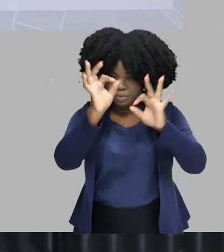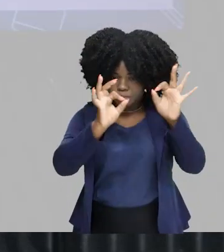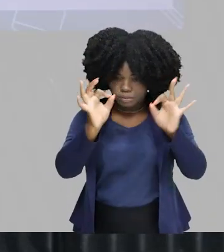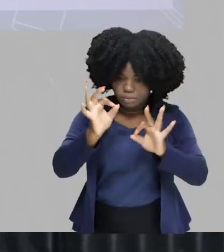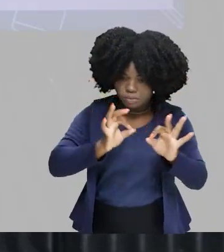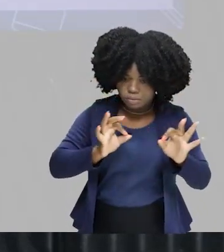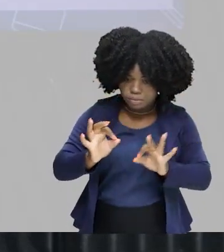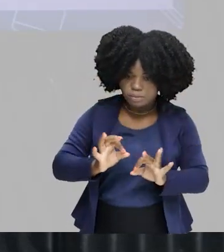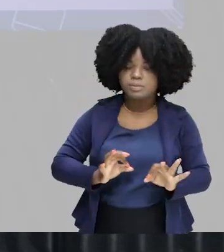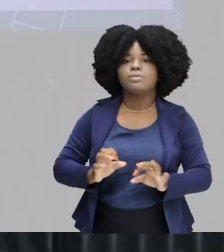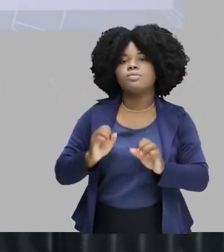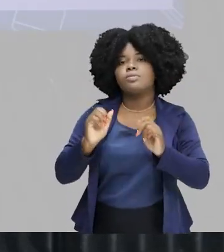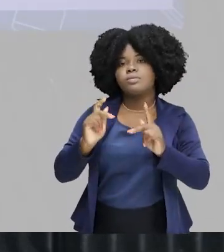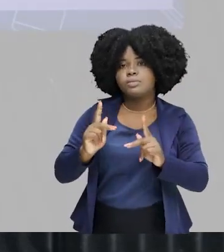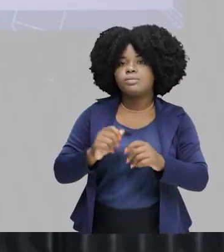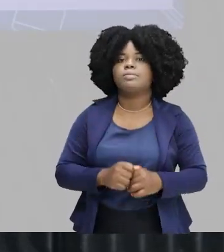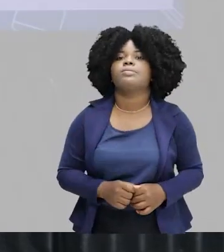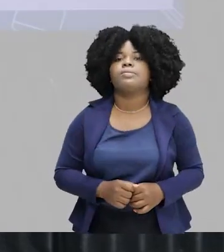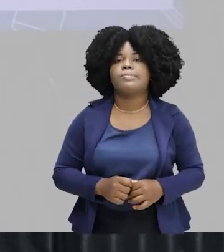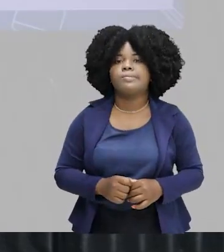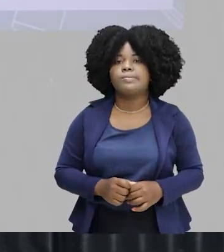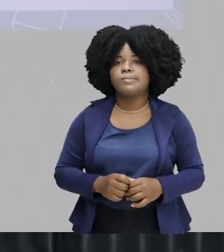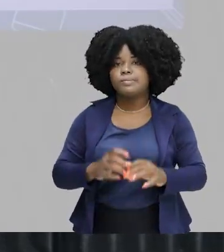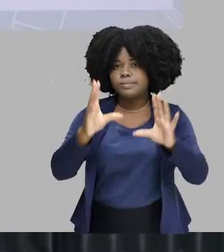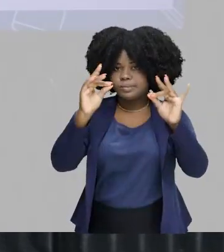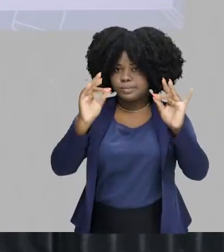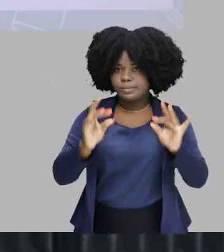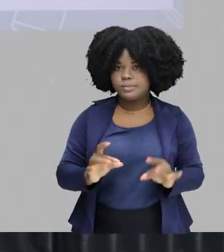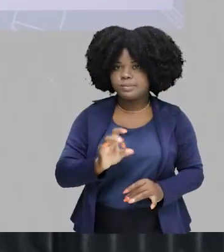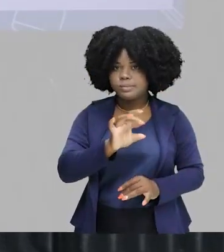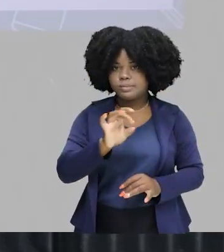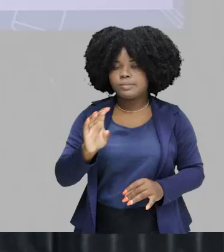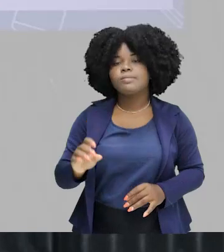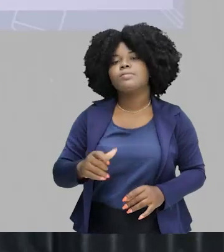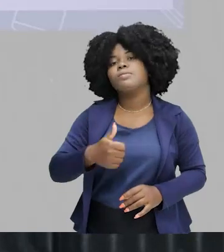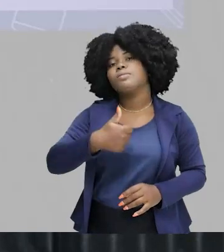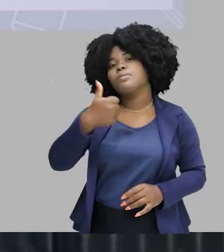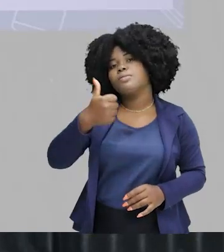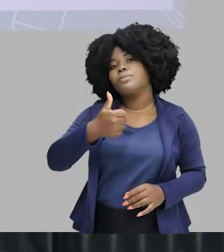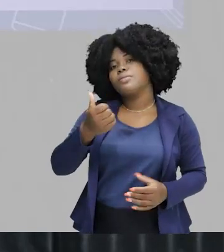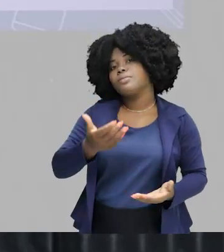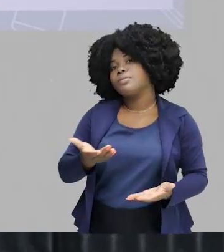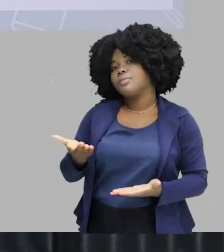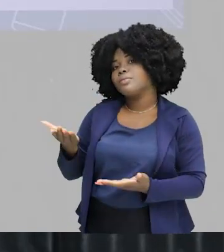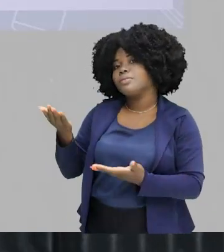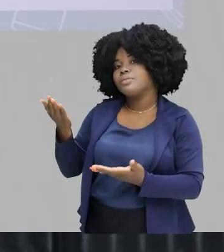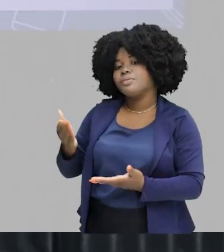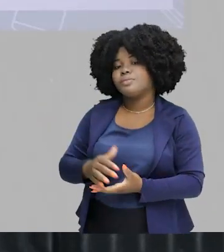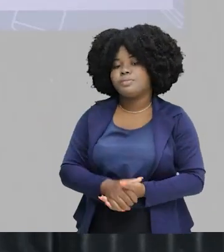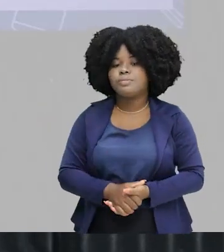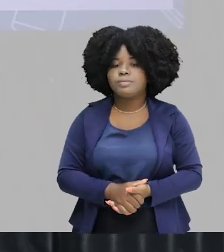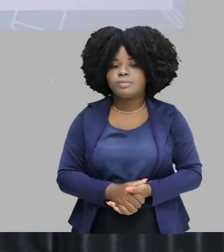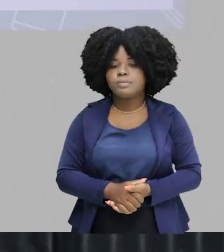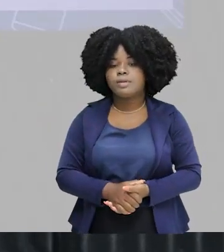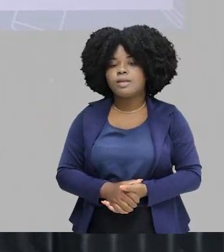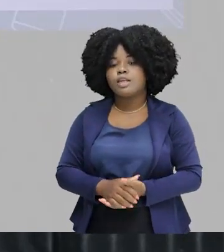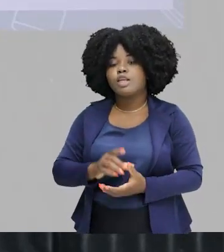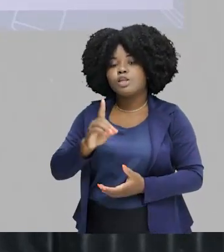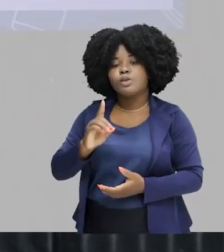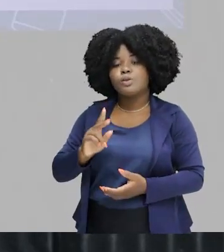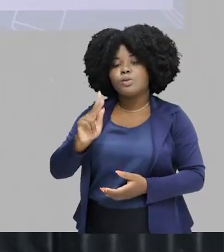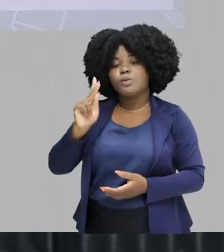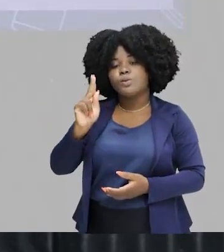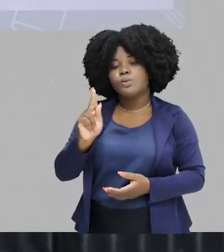nossa videoaula. Primeiro tópico, Émile Durkheim e a divisão do trabalho social.